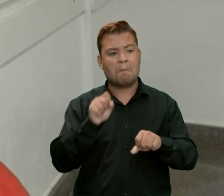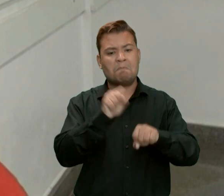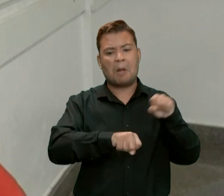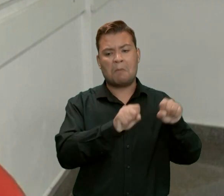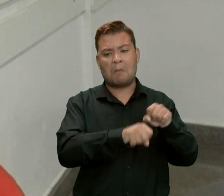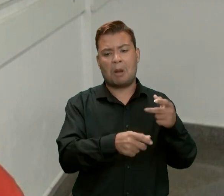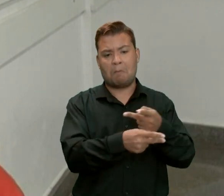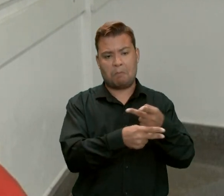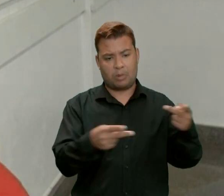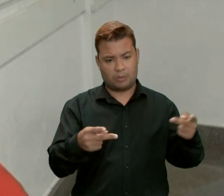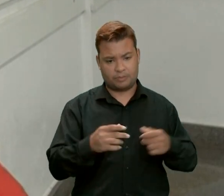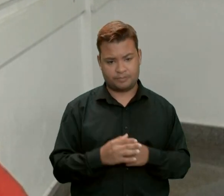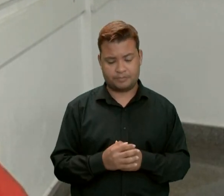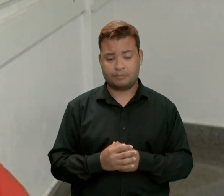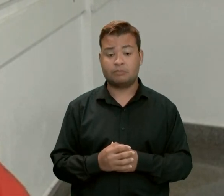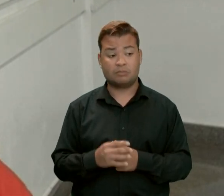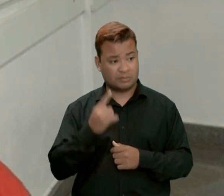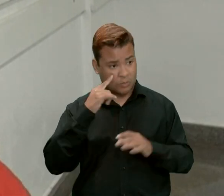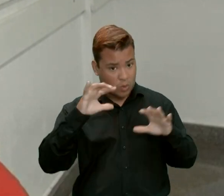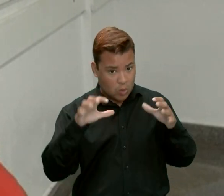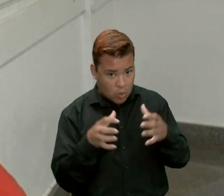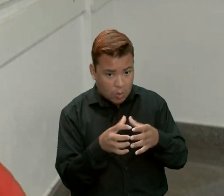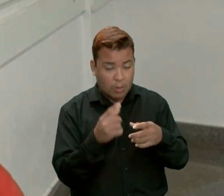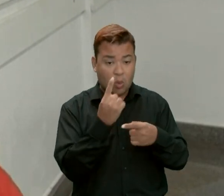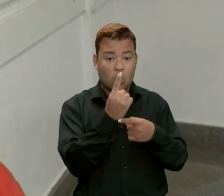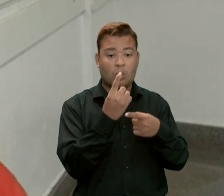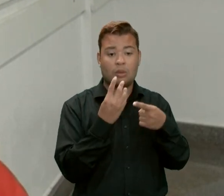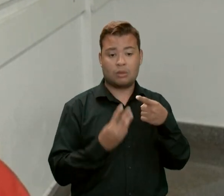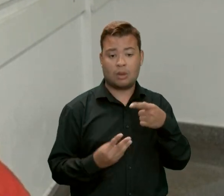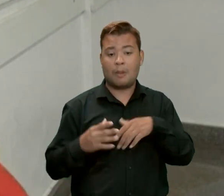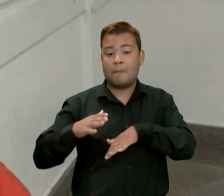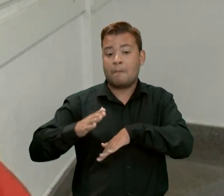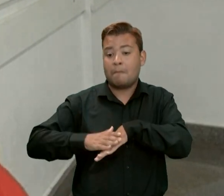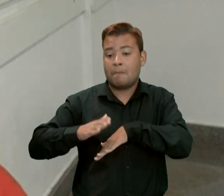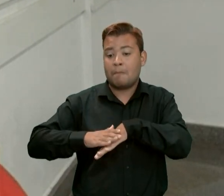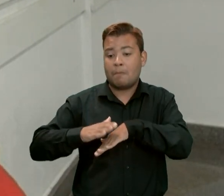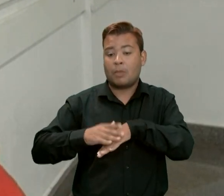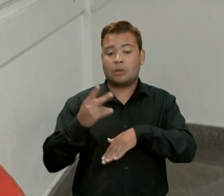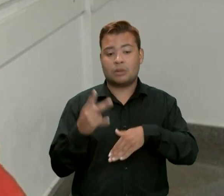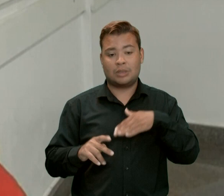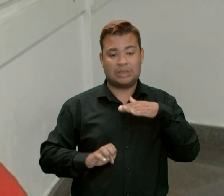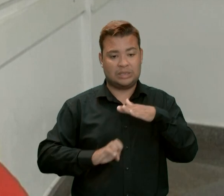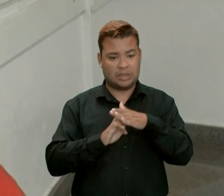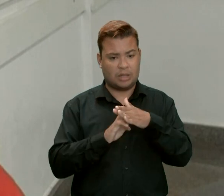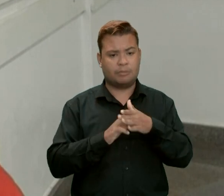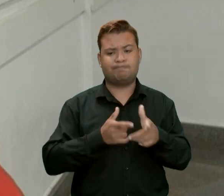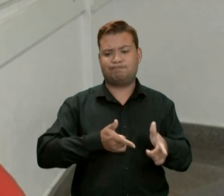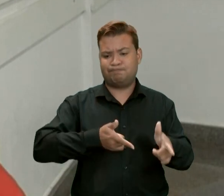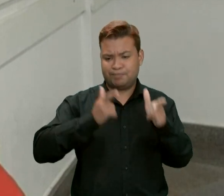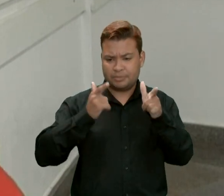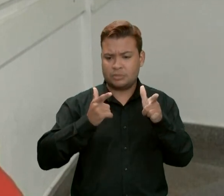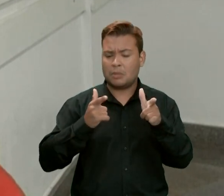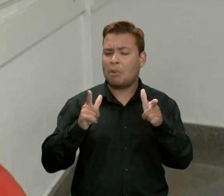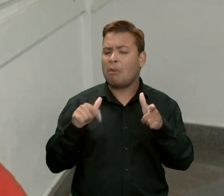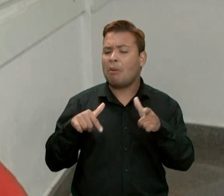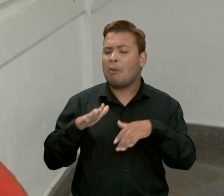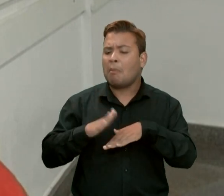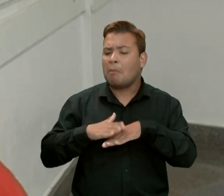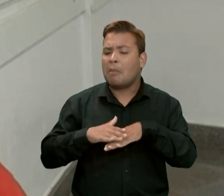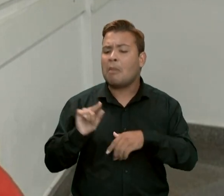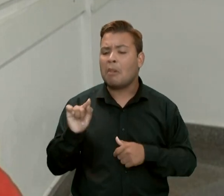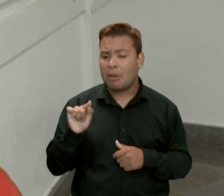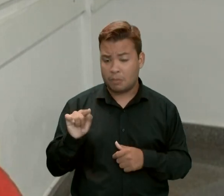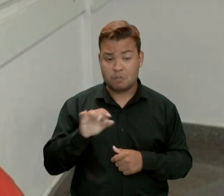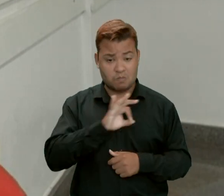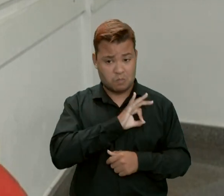Dessas 1.800, 1/3 são assassinadas pela força do Estado, 1/3 são assassinadas pela polícia. Isso